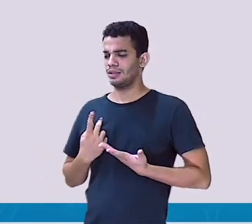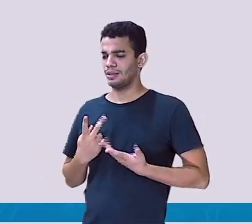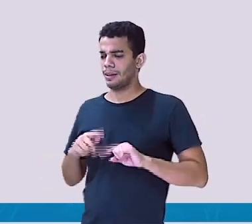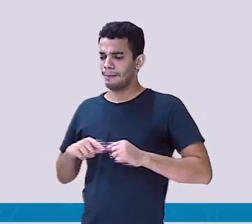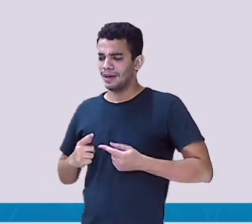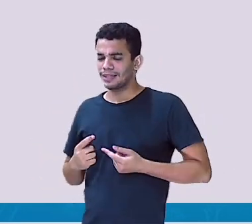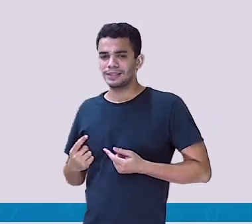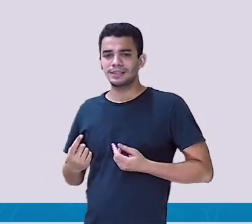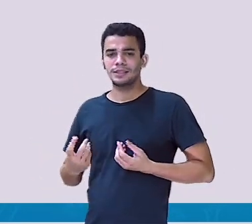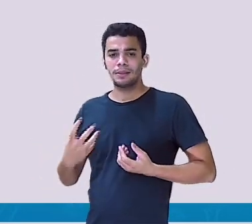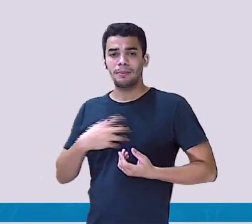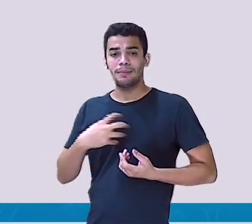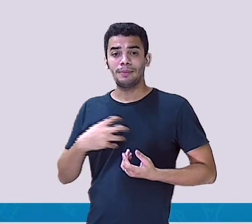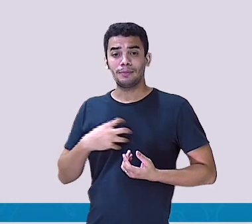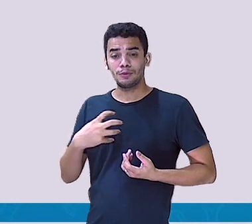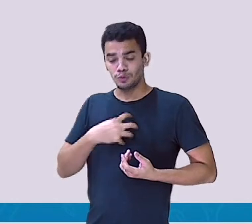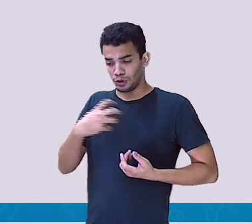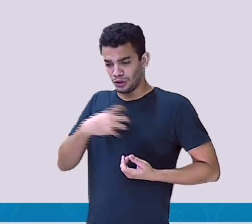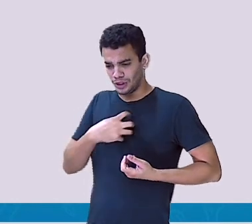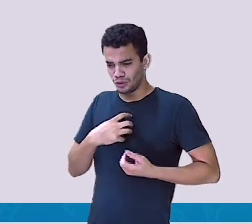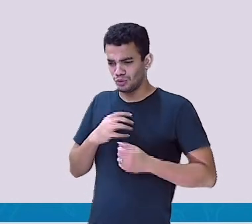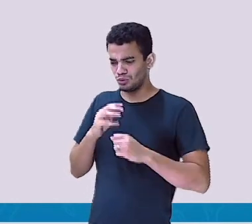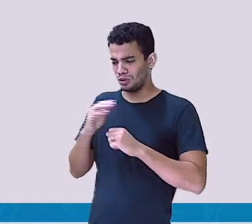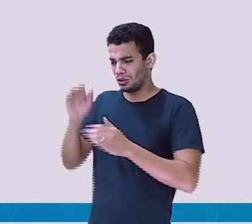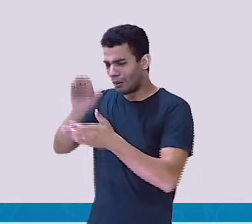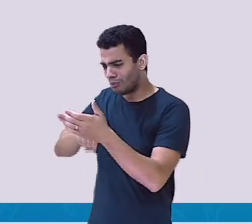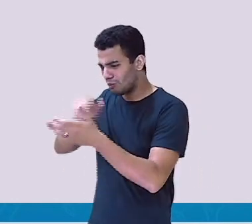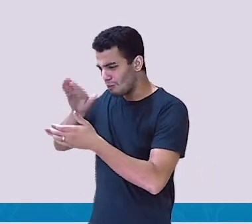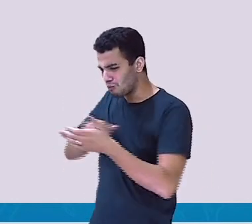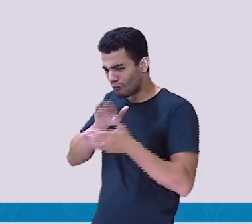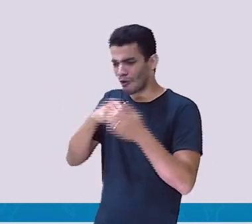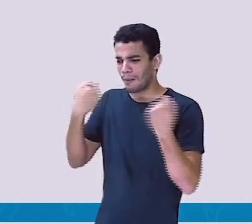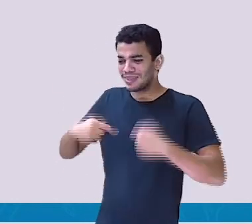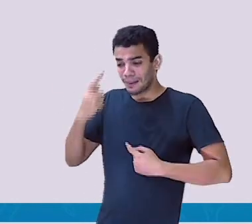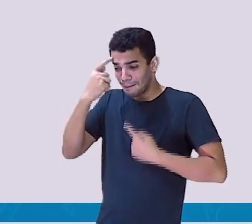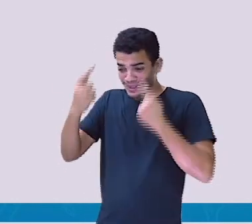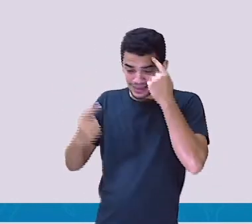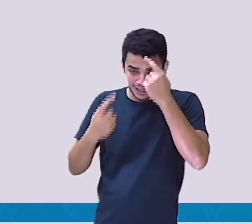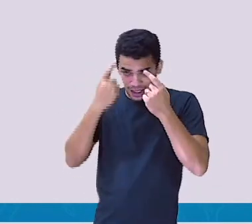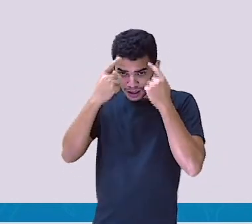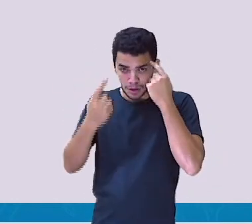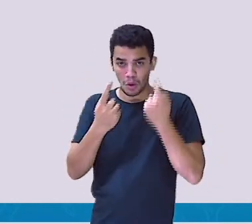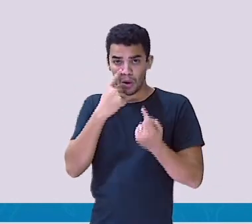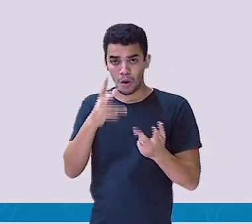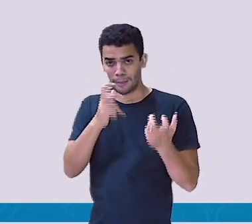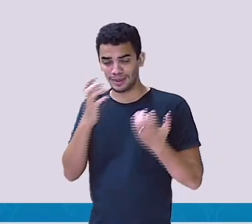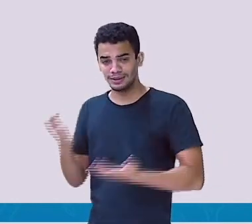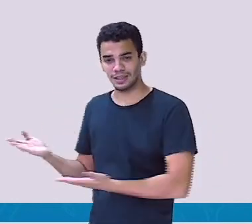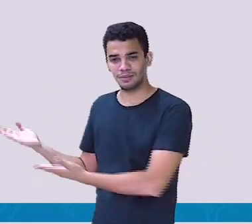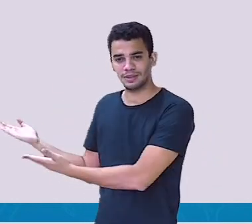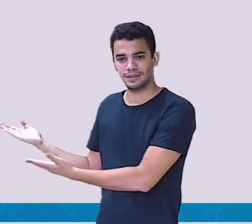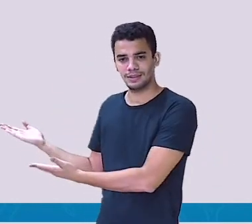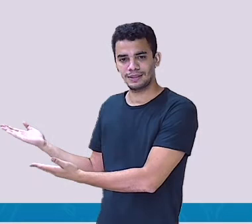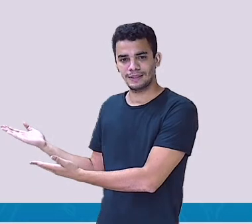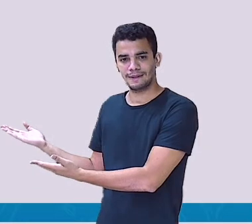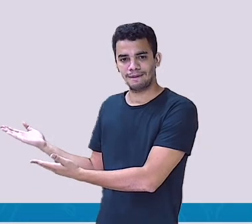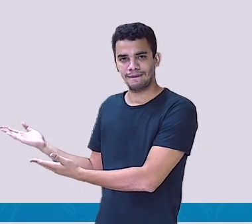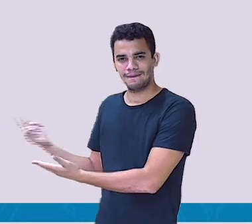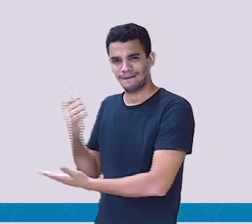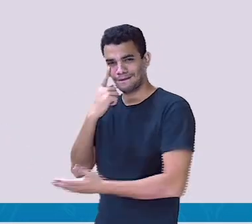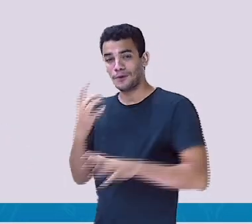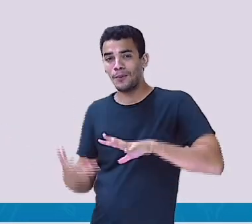um pouco, olha, para pensar. Se nós destruirmos a natureza, de onde nós retiramos os